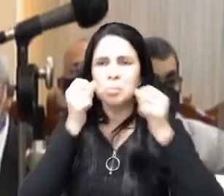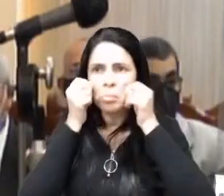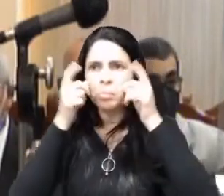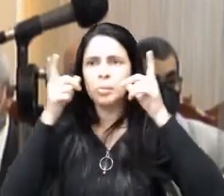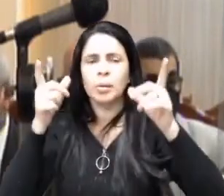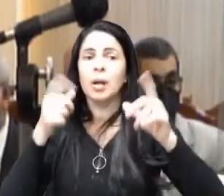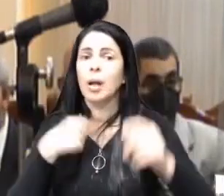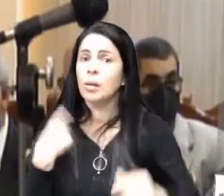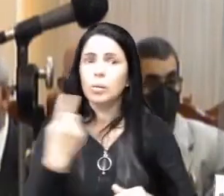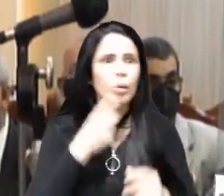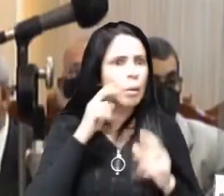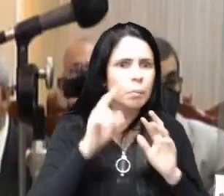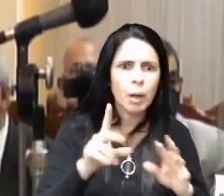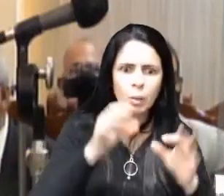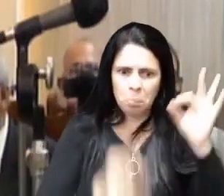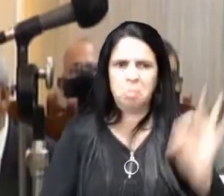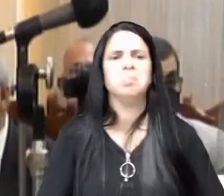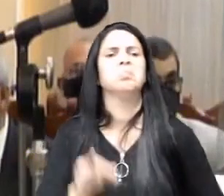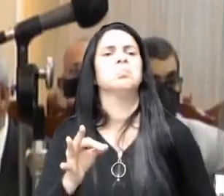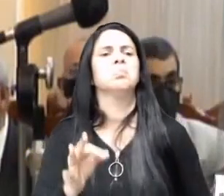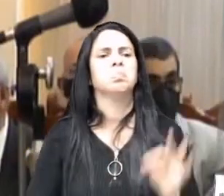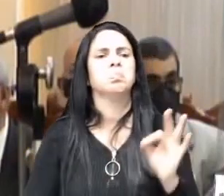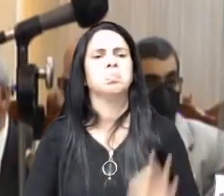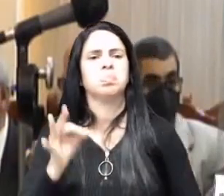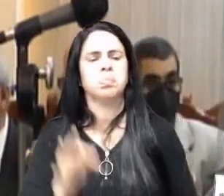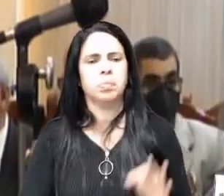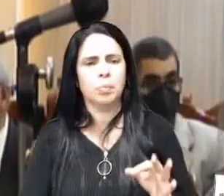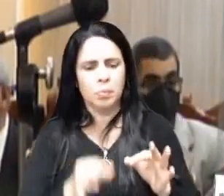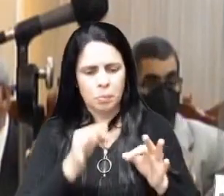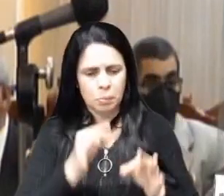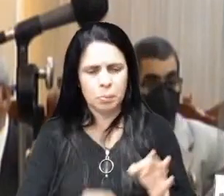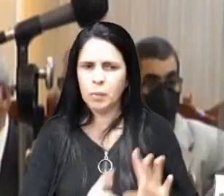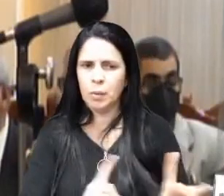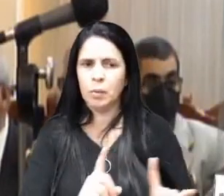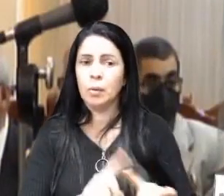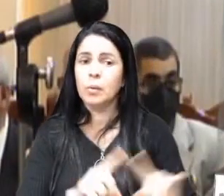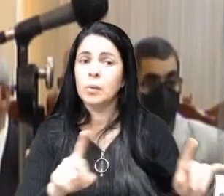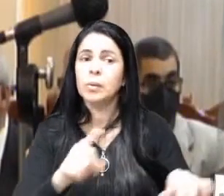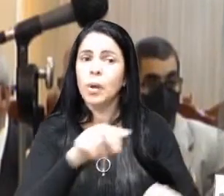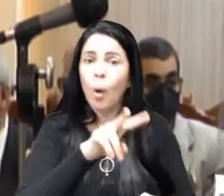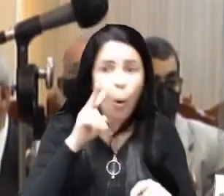desaparece. Você passa a olhar para o outro com aquele olhar de amor.